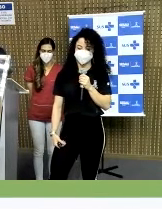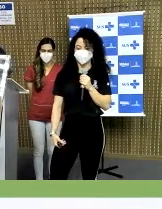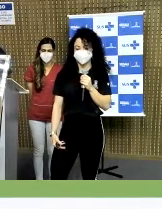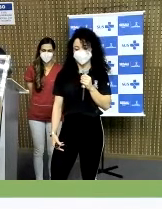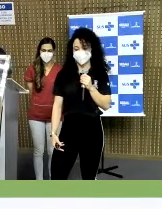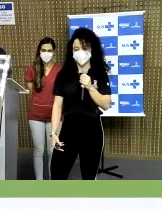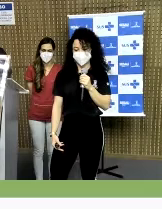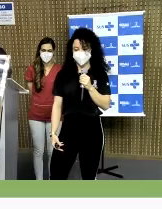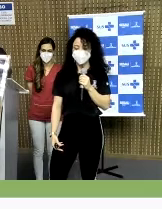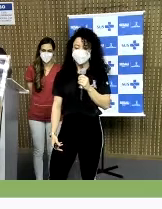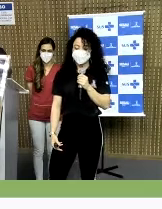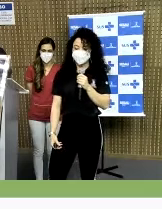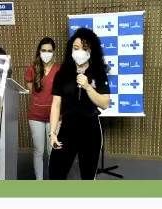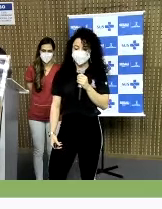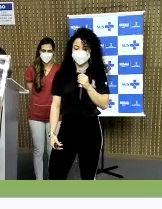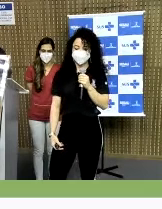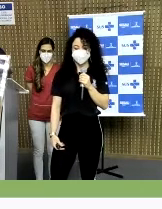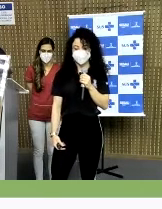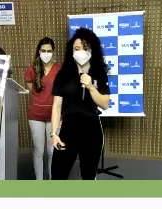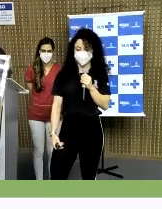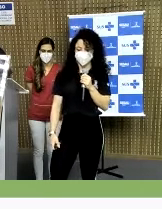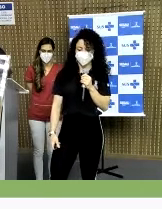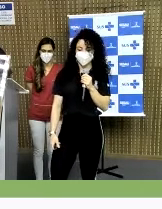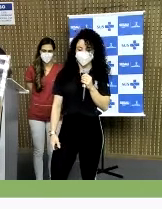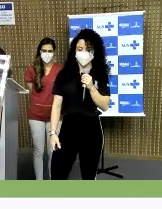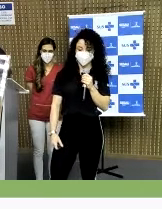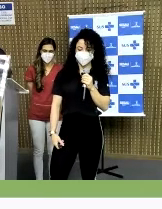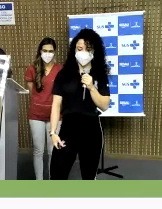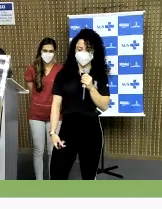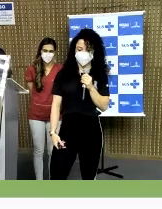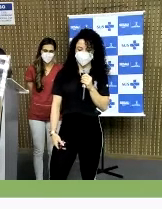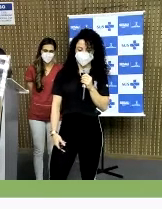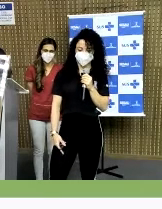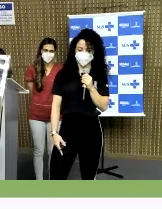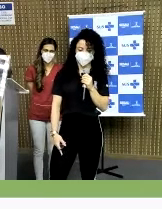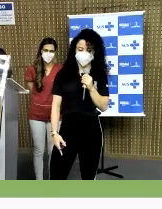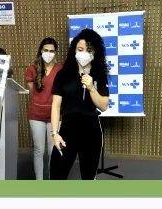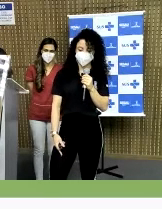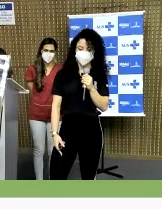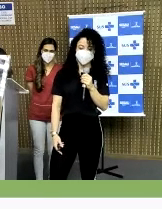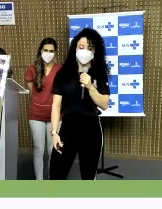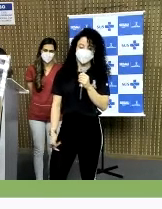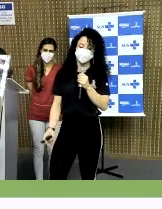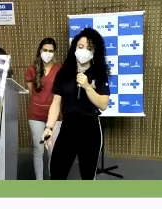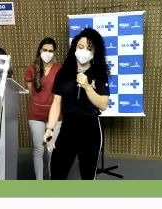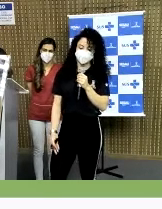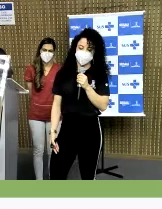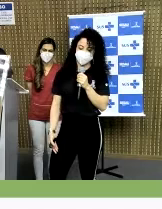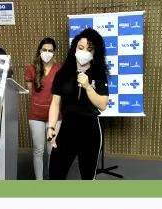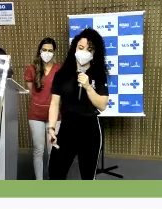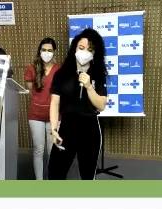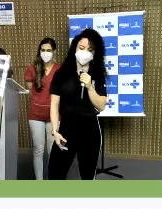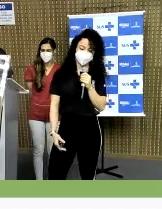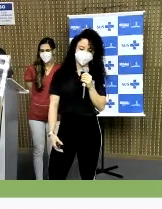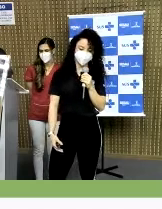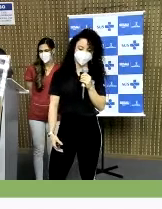2020 de 57%, e no primeiro semestre de 2021 de 29%. Como nós somos UBS,